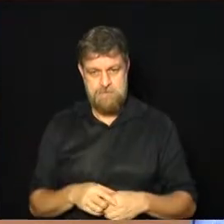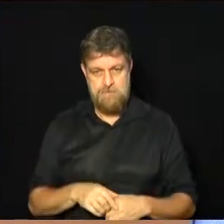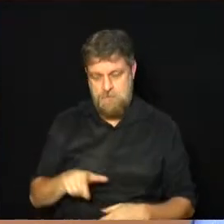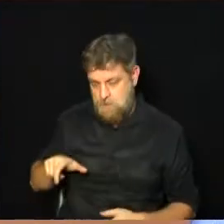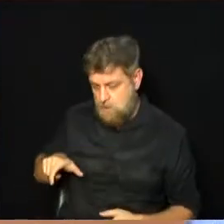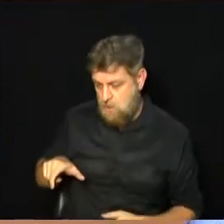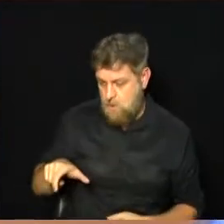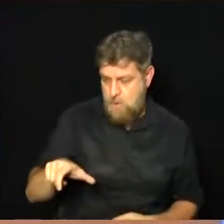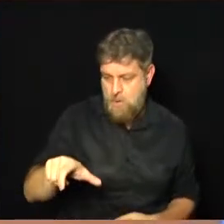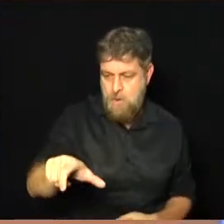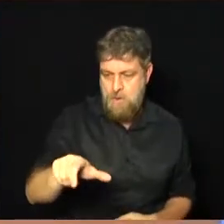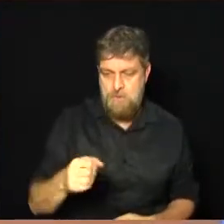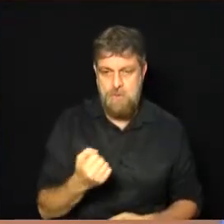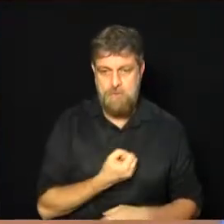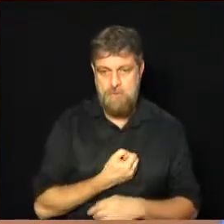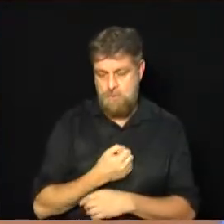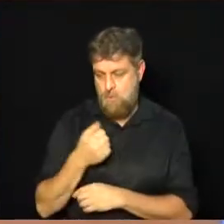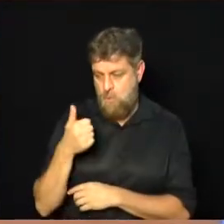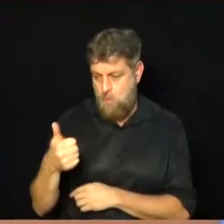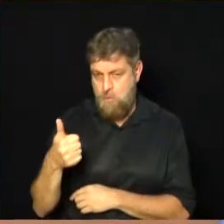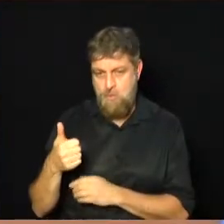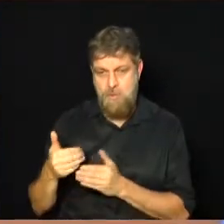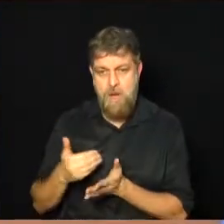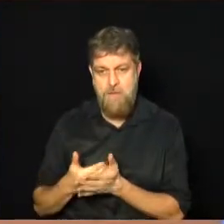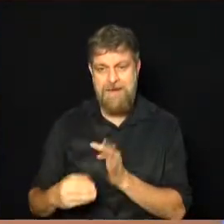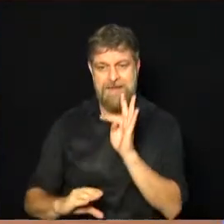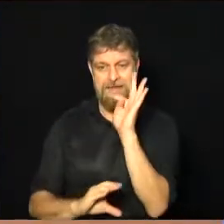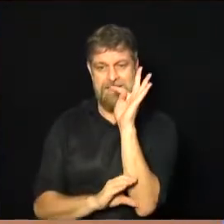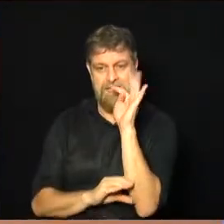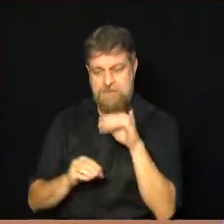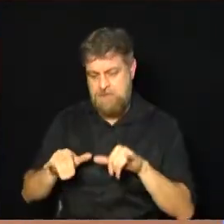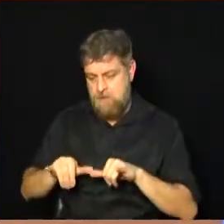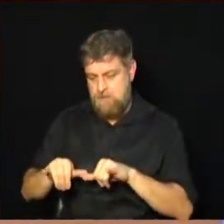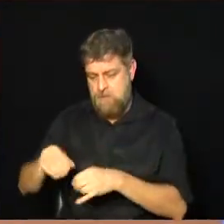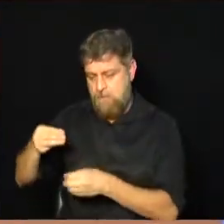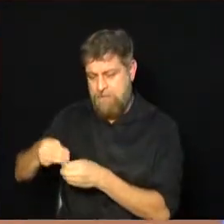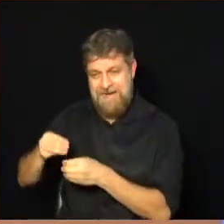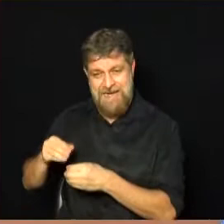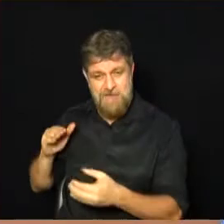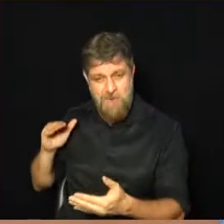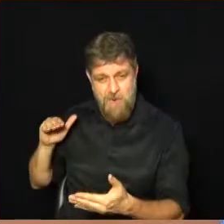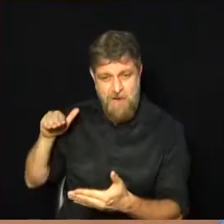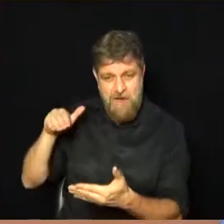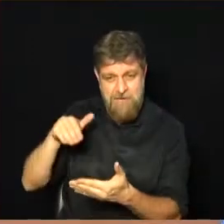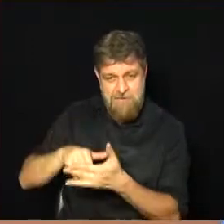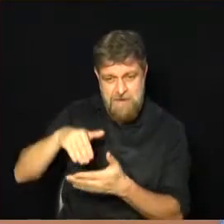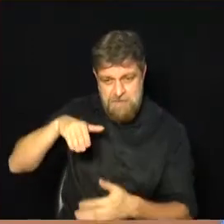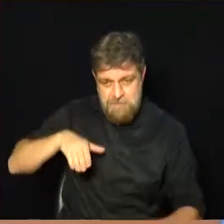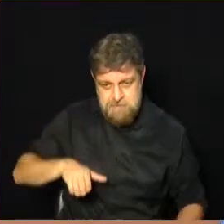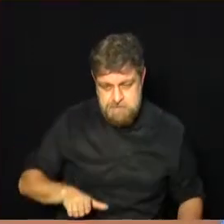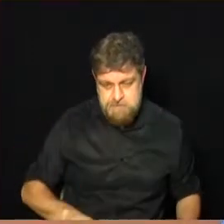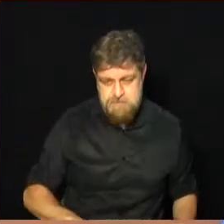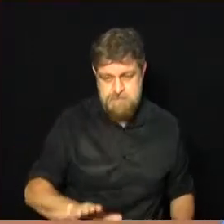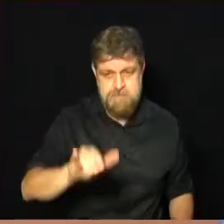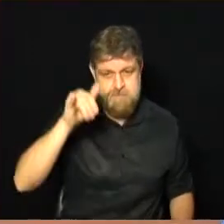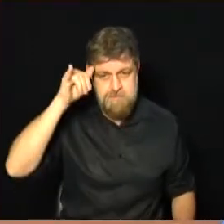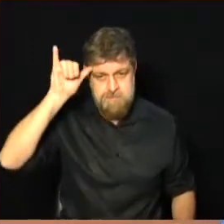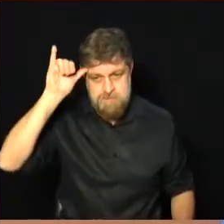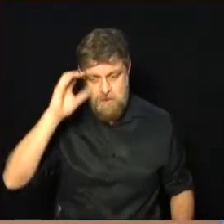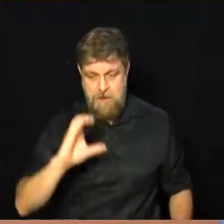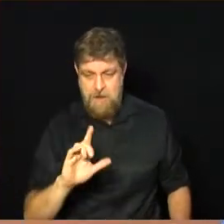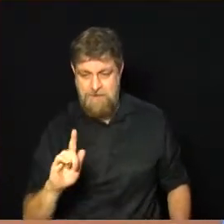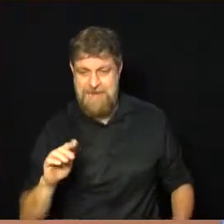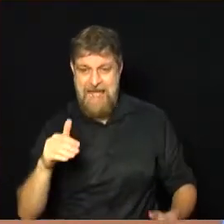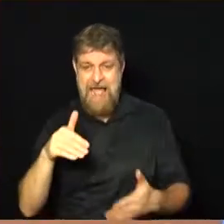corredor BRT, que é esse que começa no Terminal Mercado e vai o corredor Campo Grande, né, no seu início, e vai até a